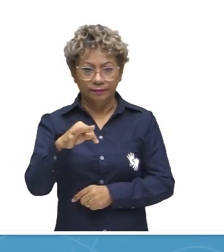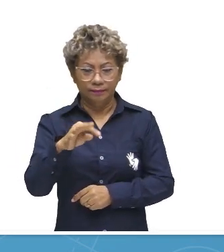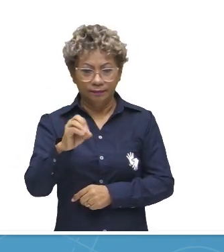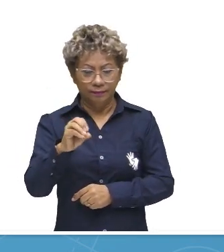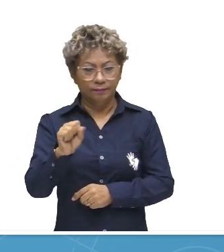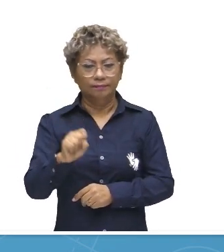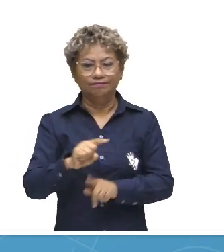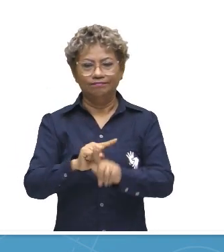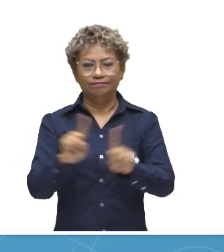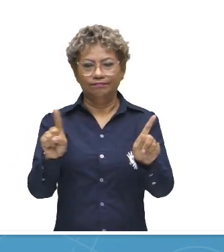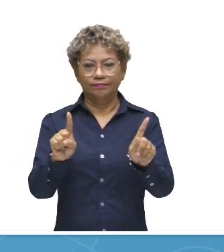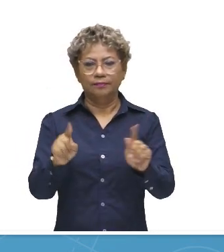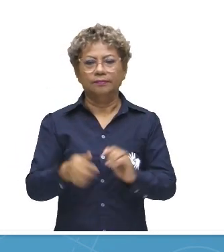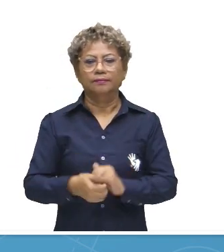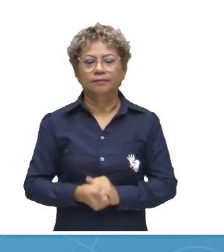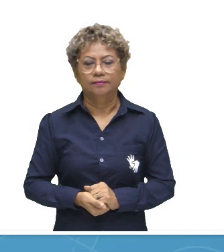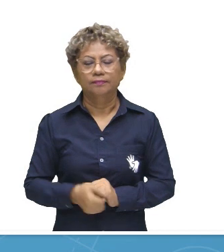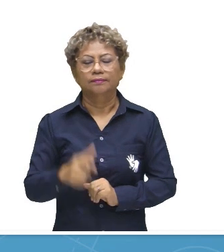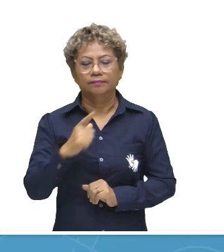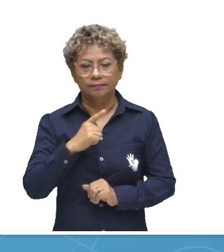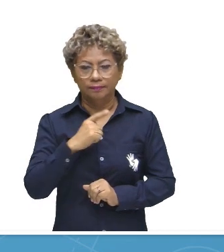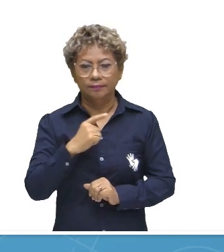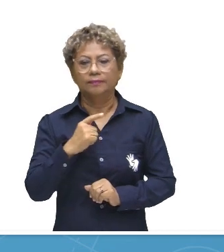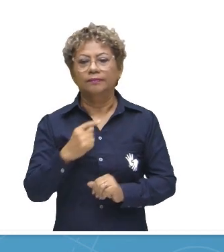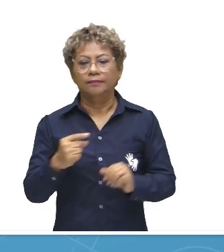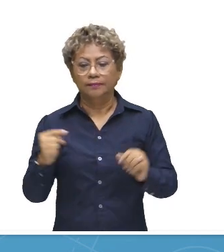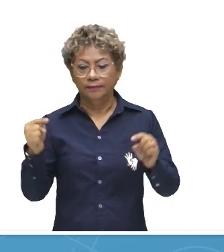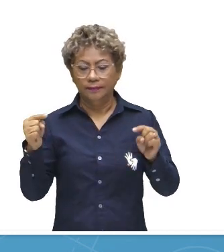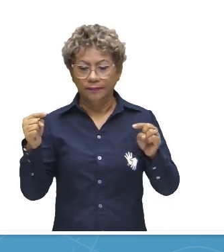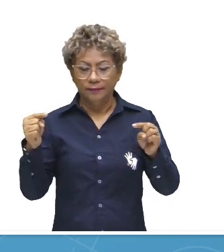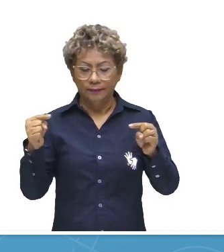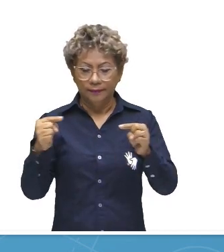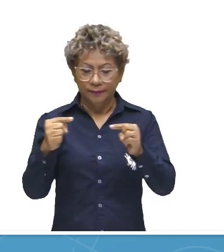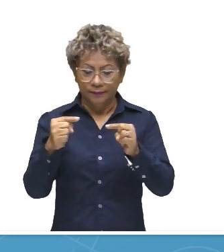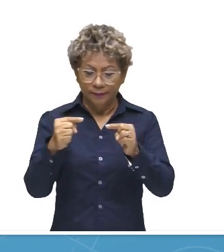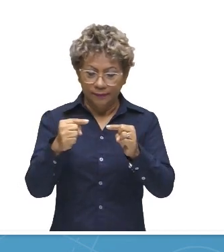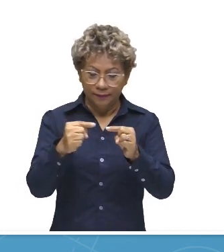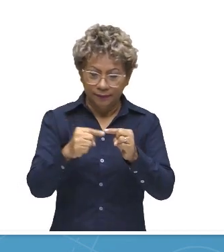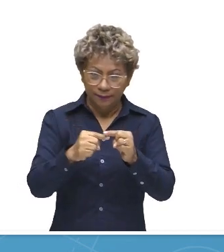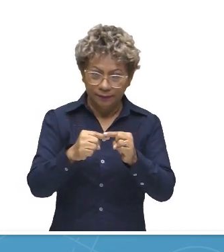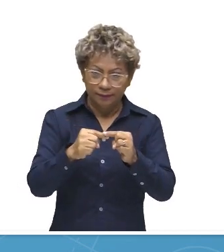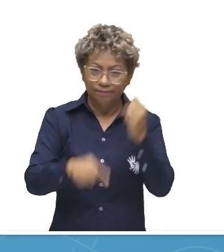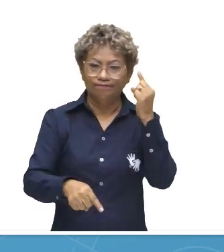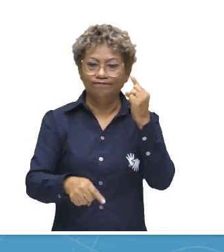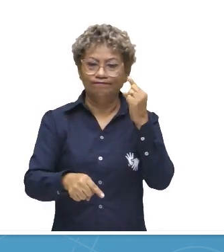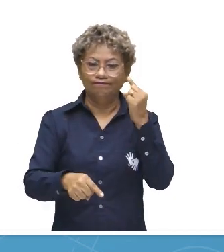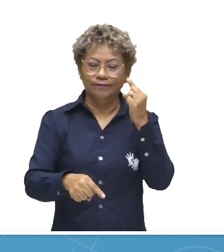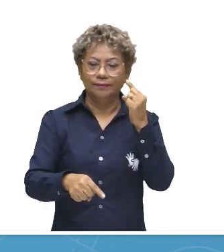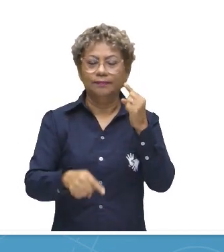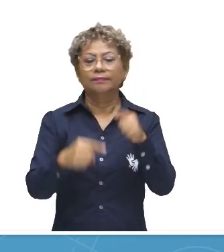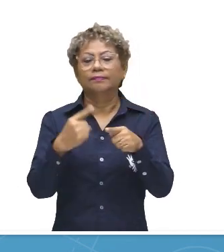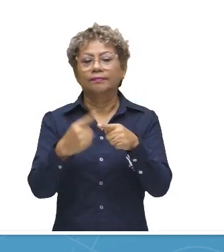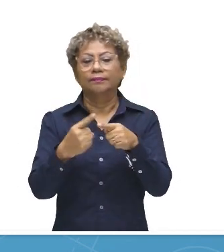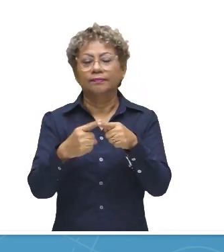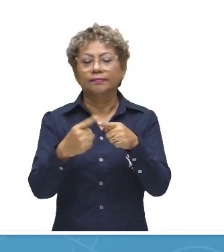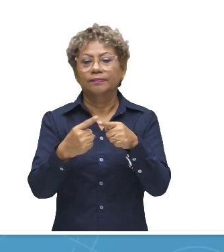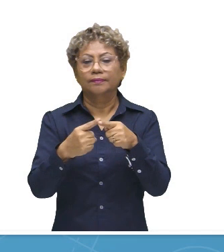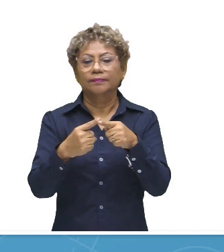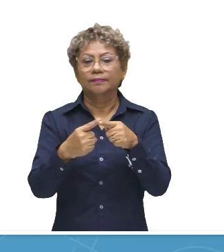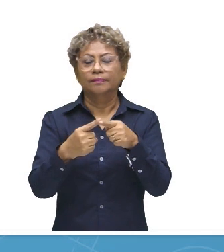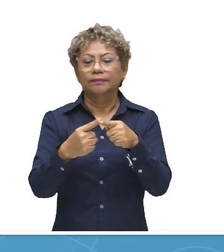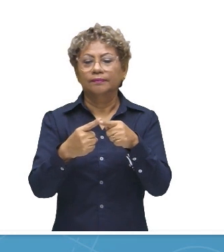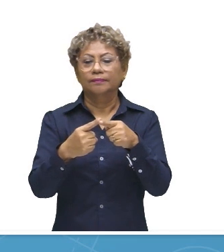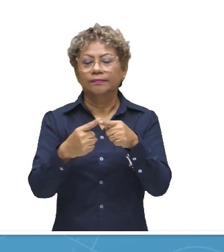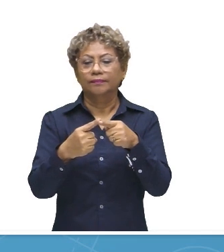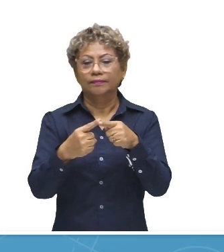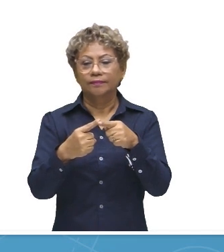um único segmento que liga esses dois pontos A e B, vai fugir aí a definição de um polígono